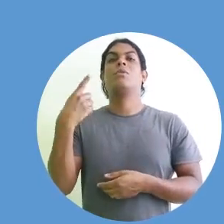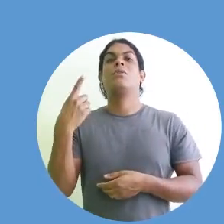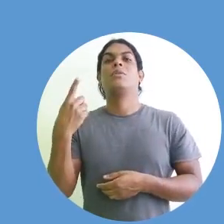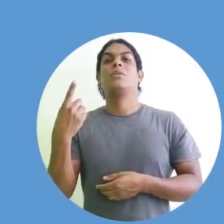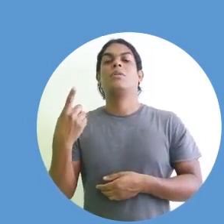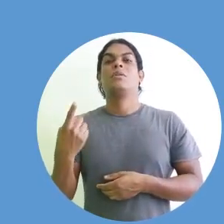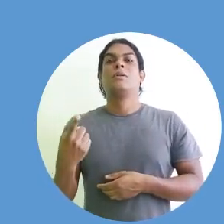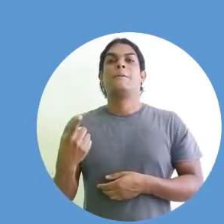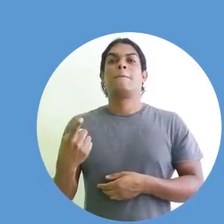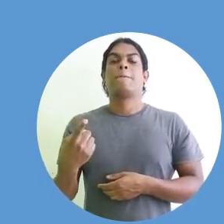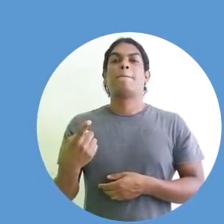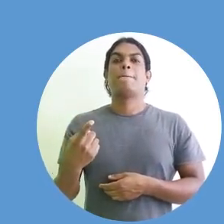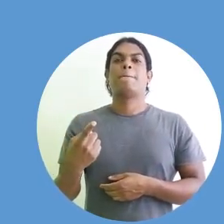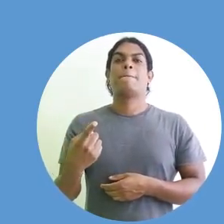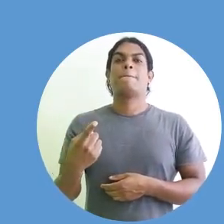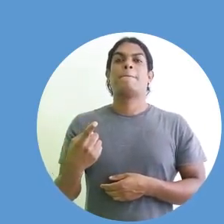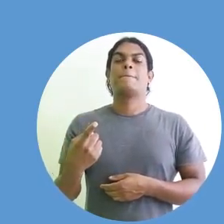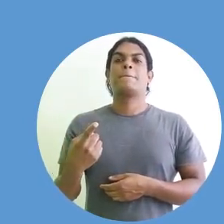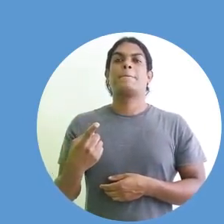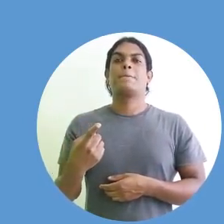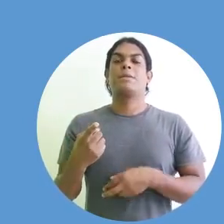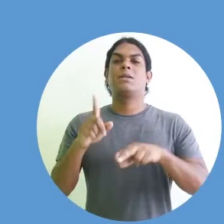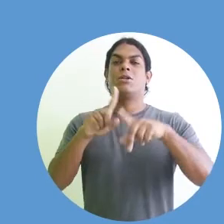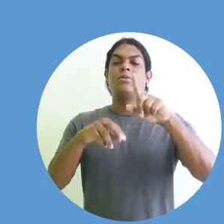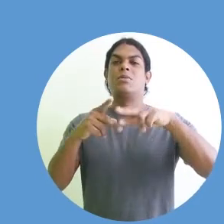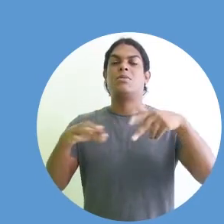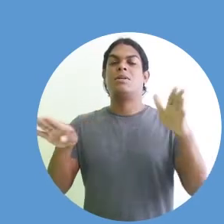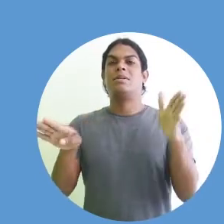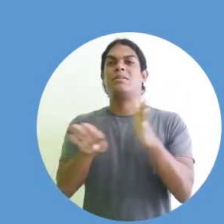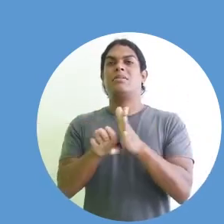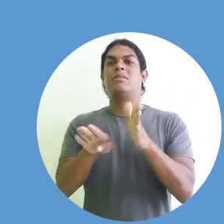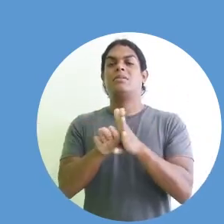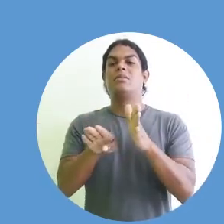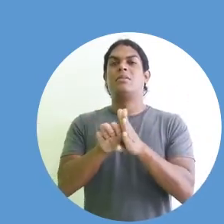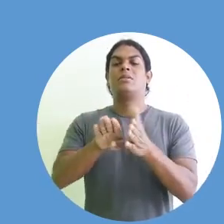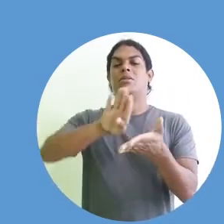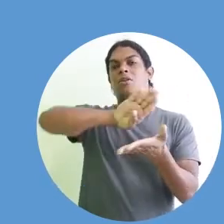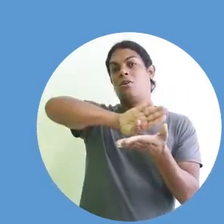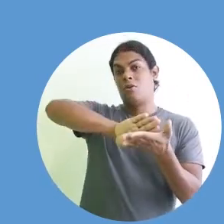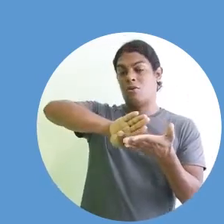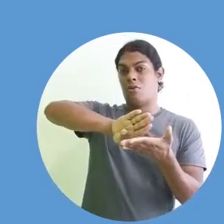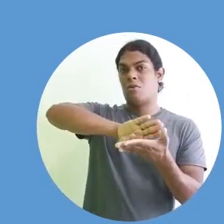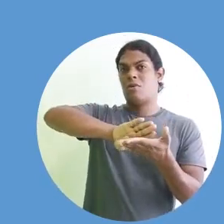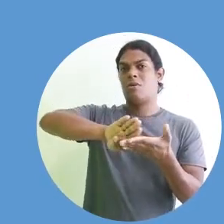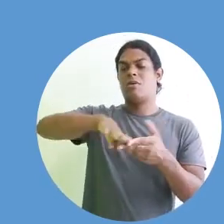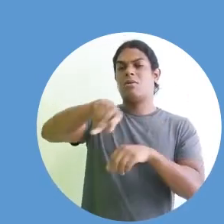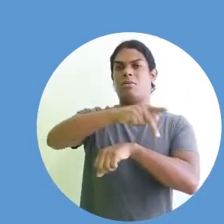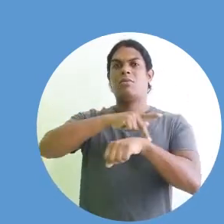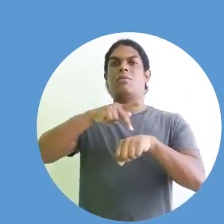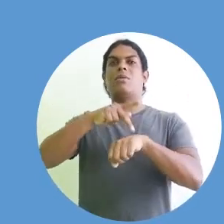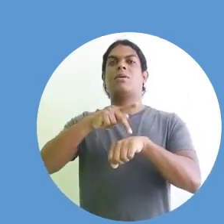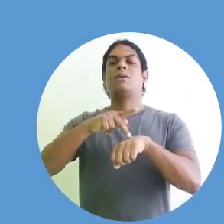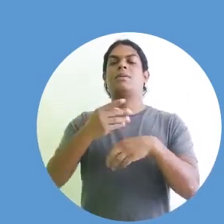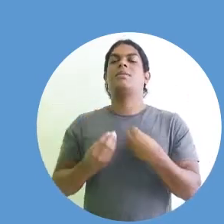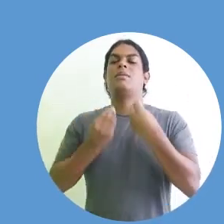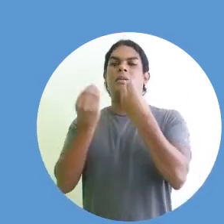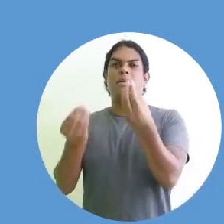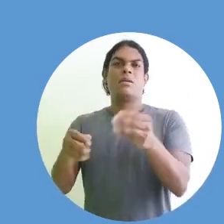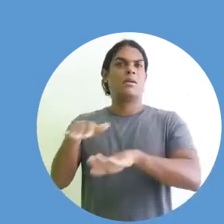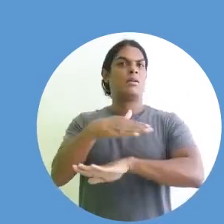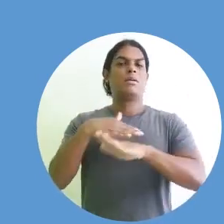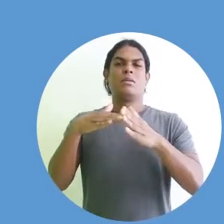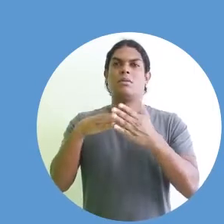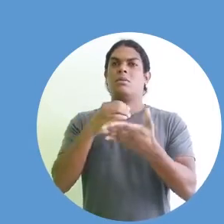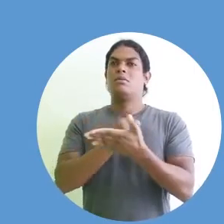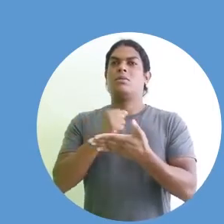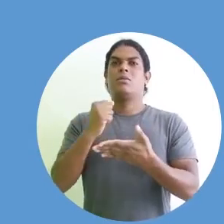exportador dirige-se ao banco, como eu informei, em seu país, que é o banco remetente, e entrega todos os documentos